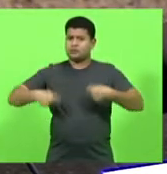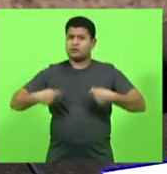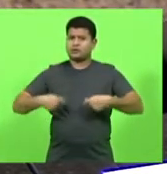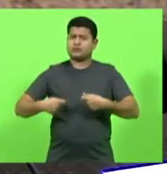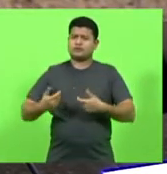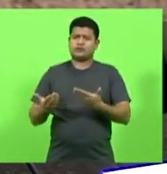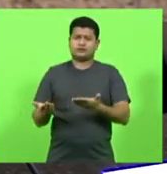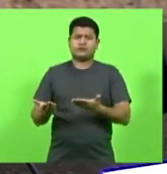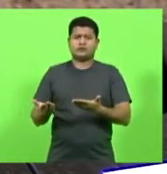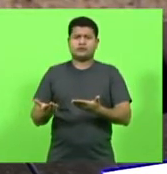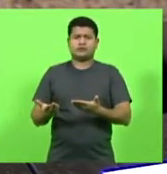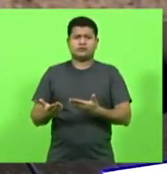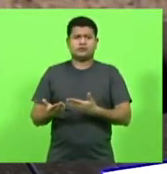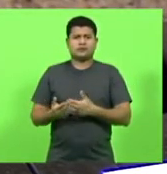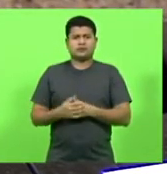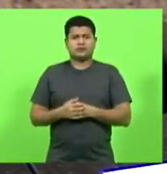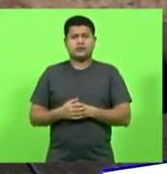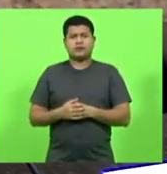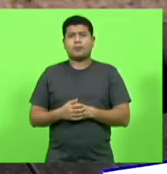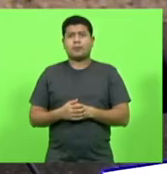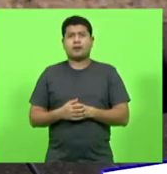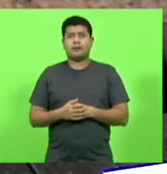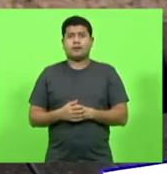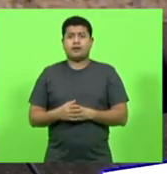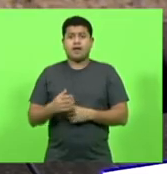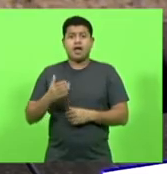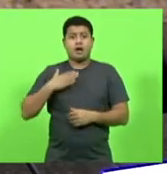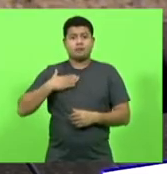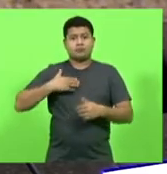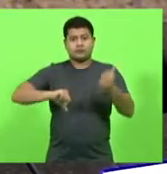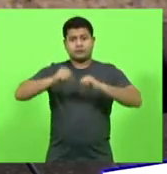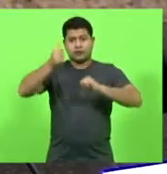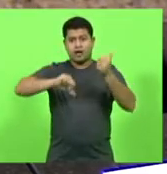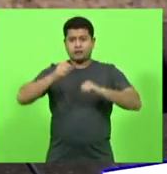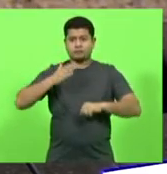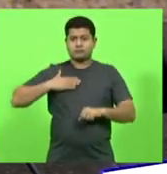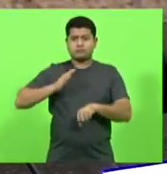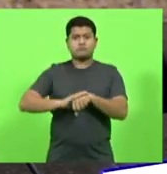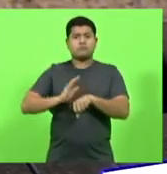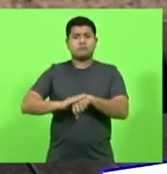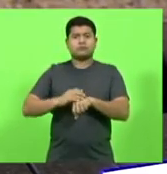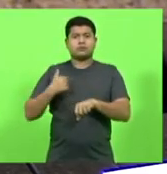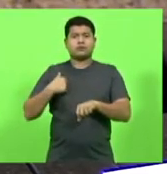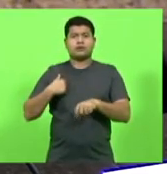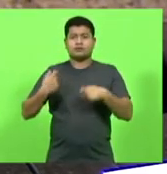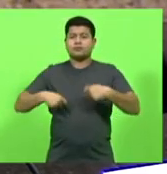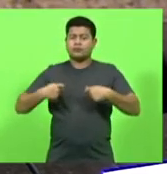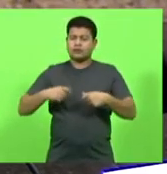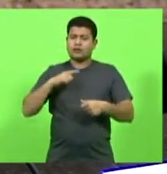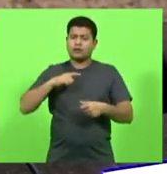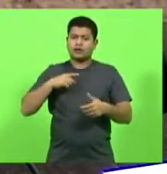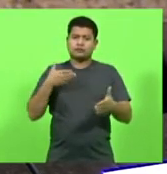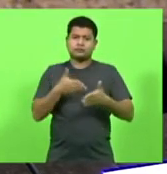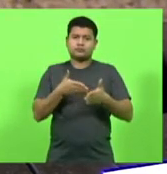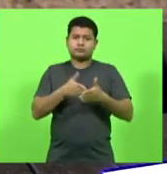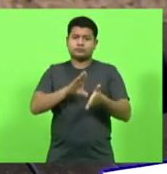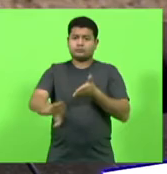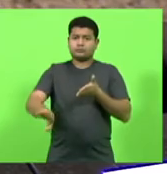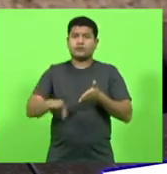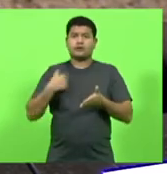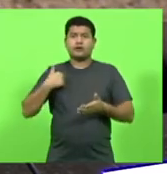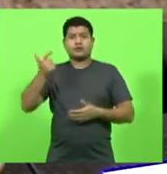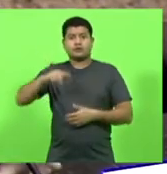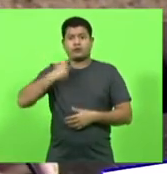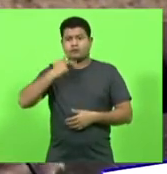vocês. Que pese isso, mesmo assim, na minha análise própria, existe motivo para derrubar o veto, entretanto, novamente, sou contra o